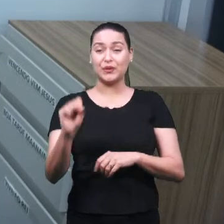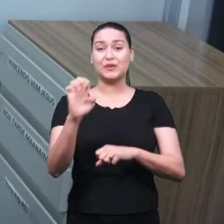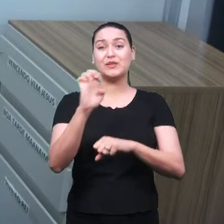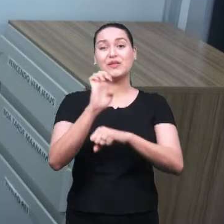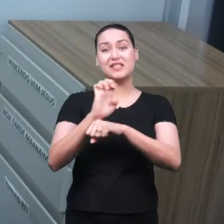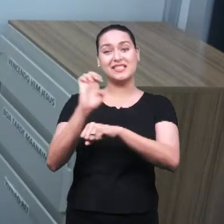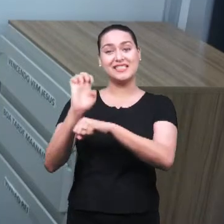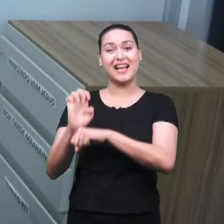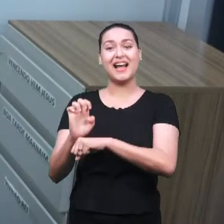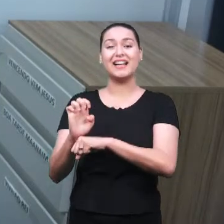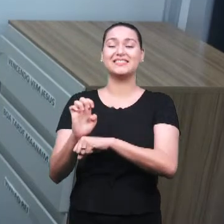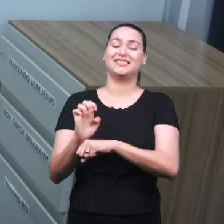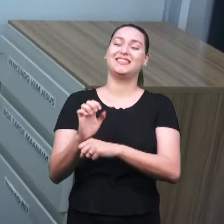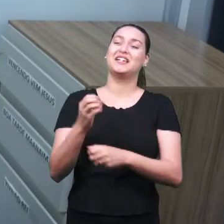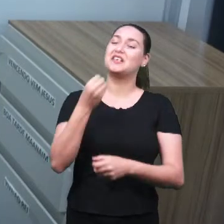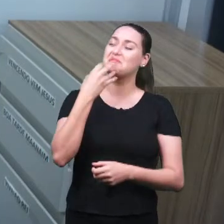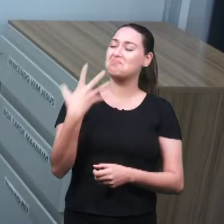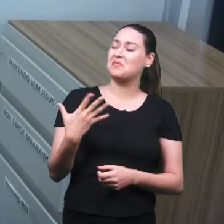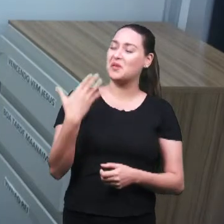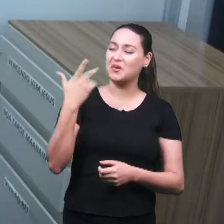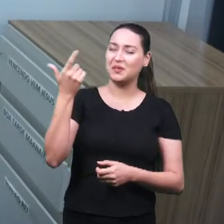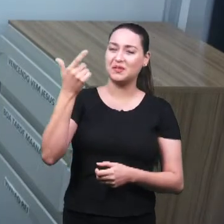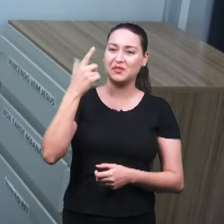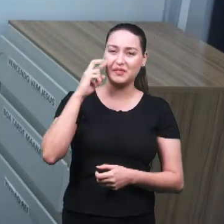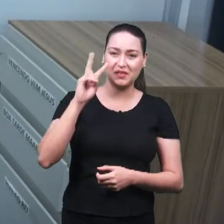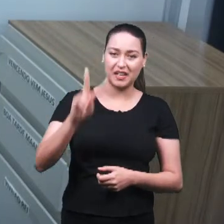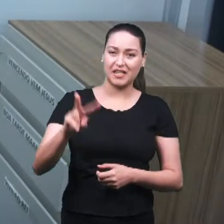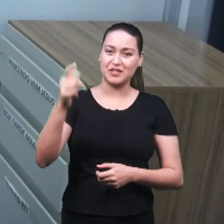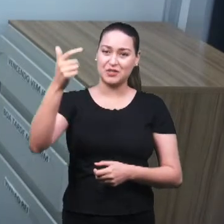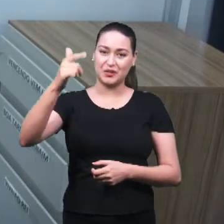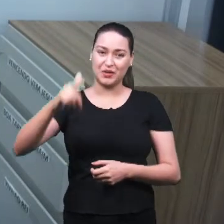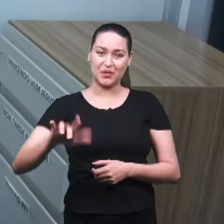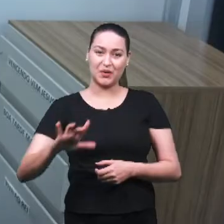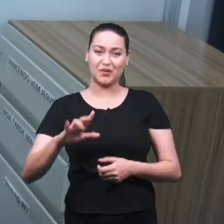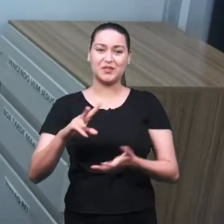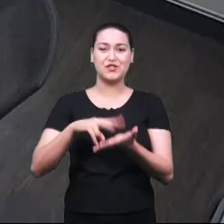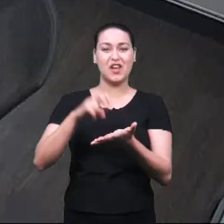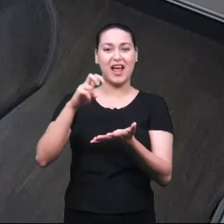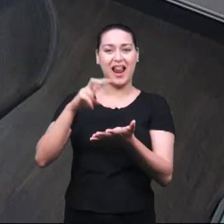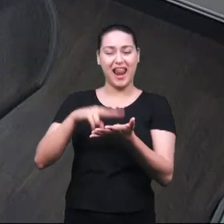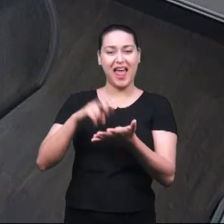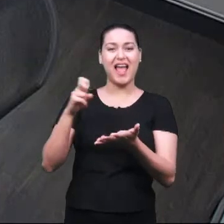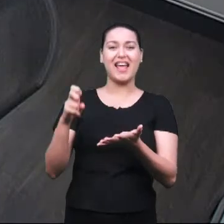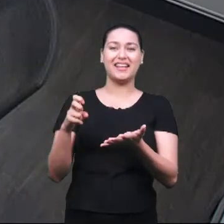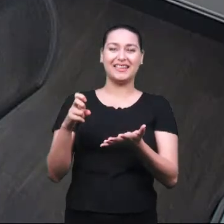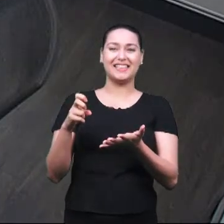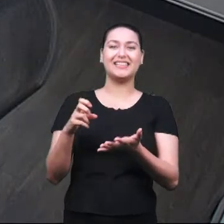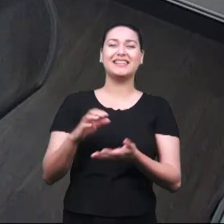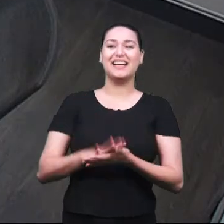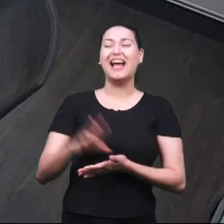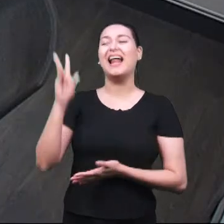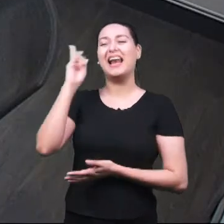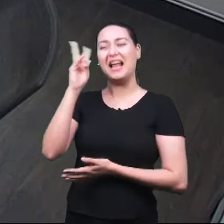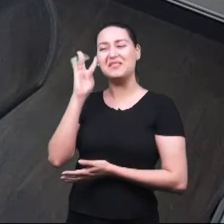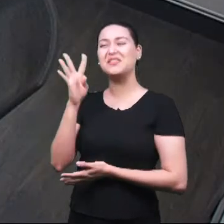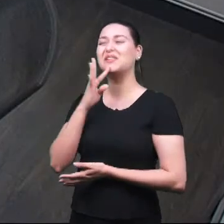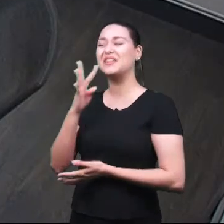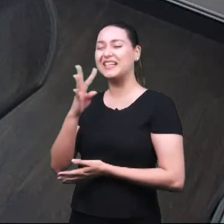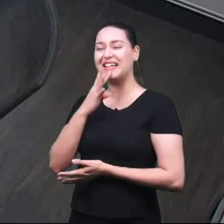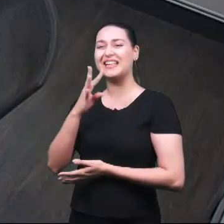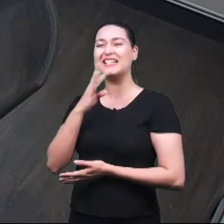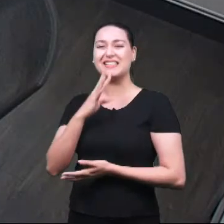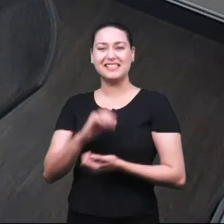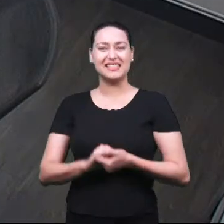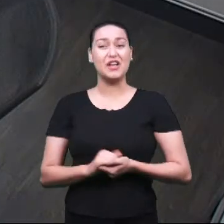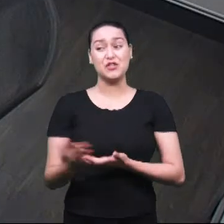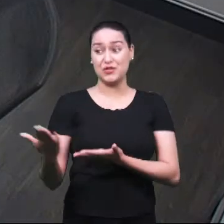uma senhora, a irmã Maria Ramos, de Alegre, no Espírito Santo, pastor. Perfeitamente, me lembro muito bem. Amém. Assisti Alegre, quando